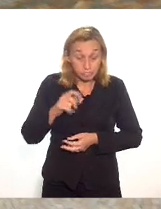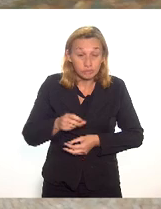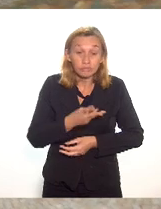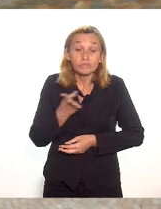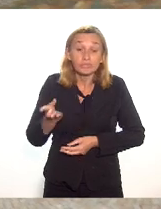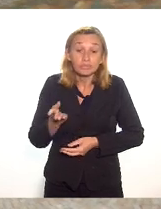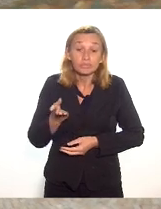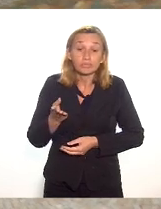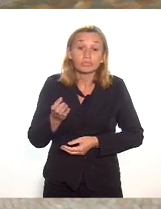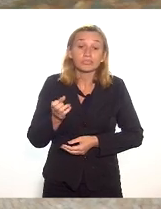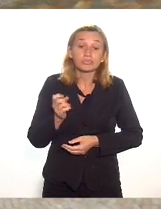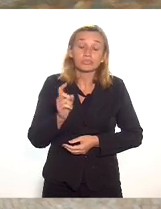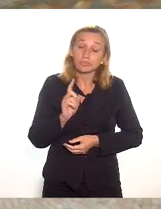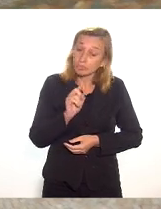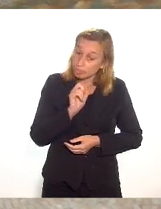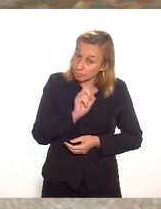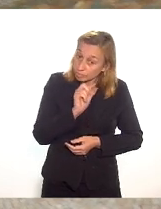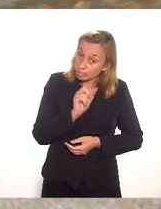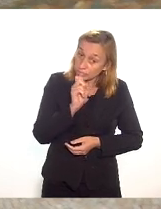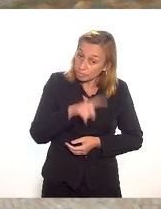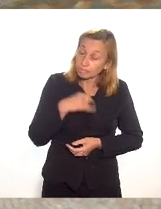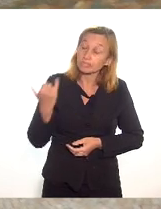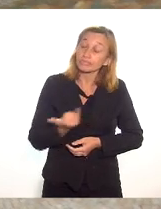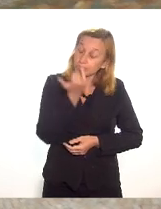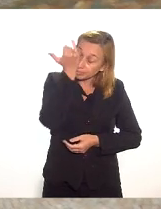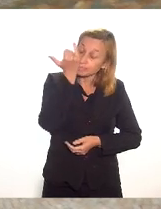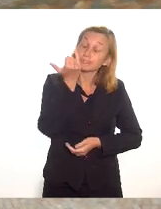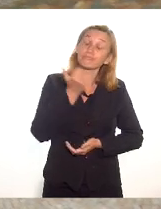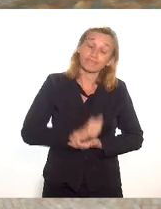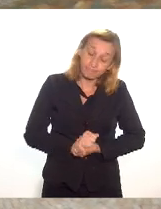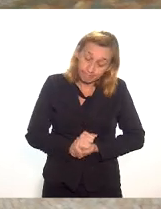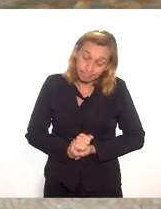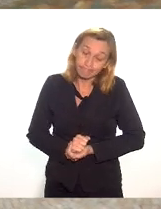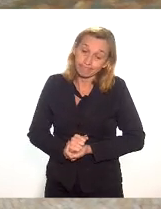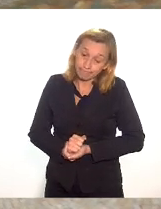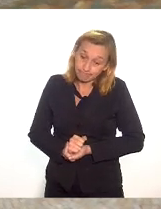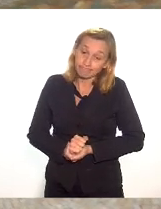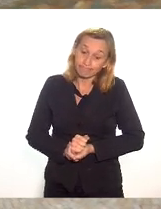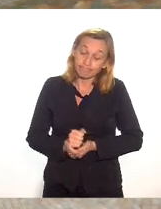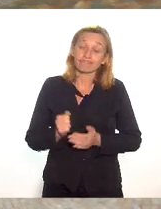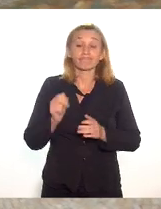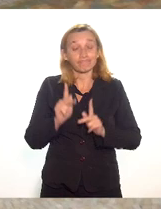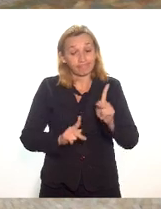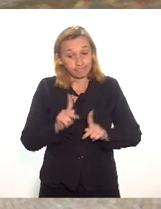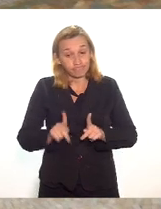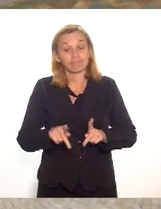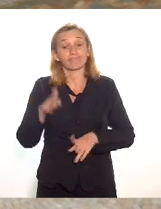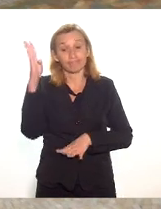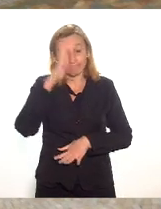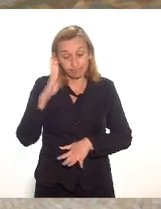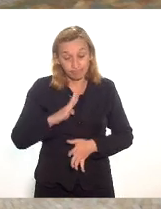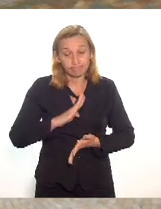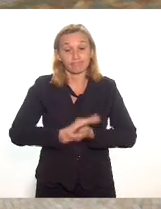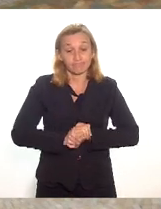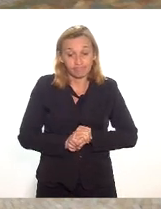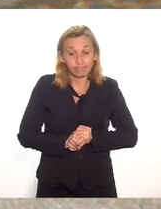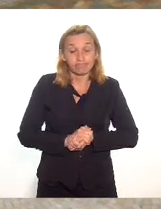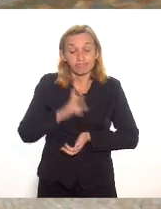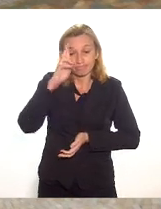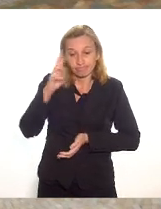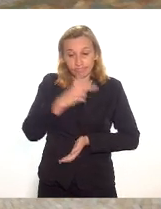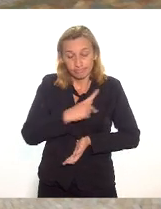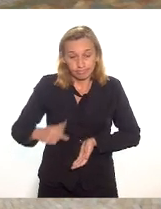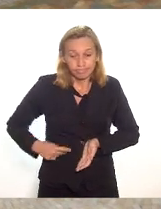quanto esse patiense foi importante para o povo brasileiro. Tá? Senhor